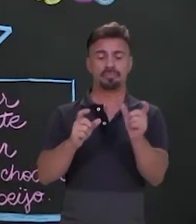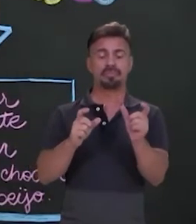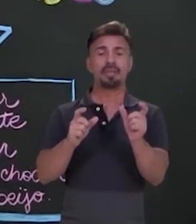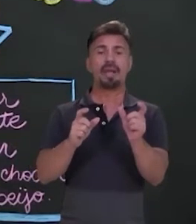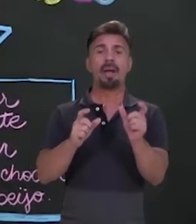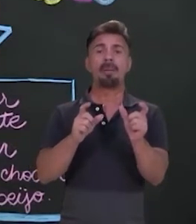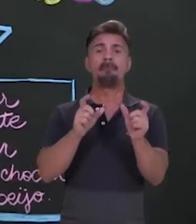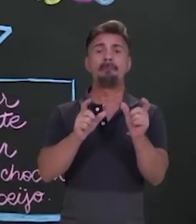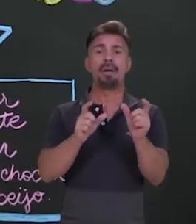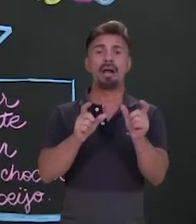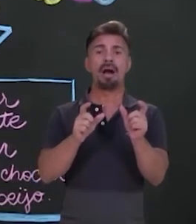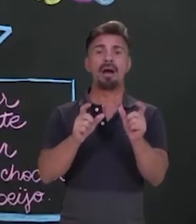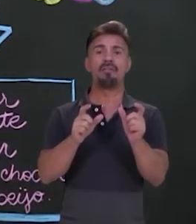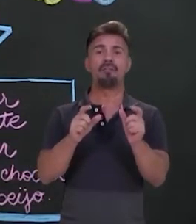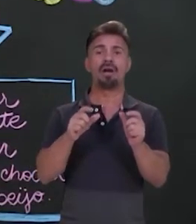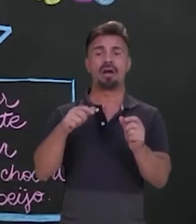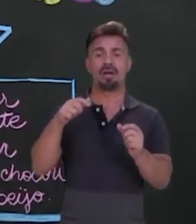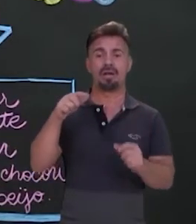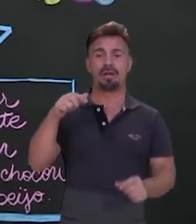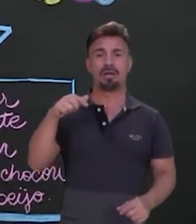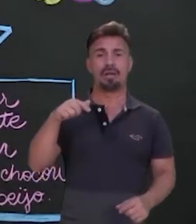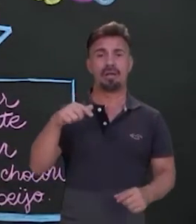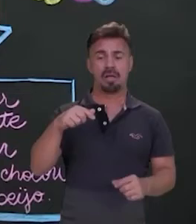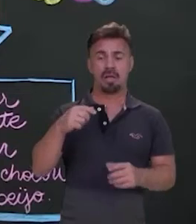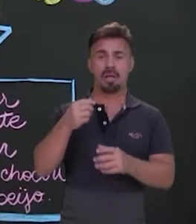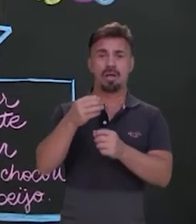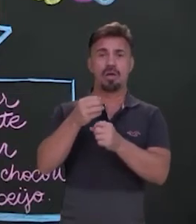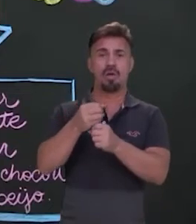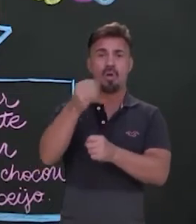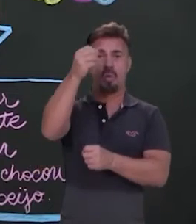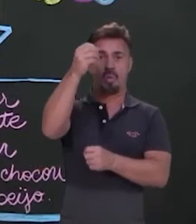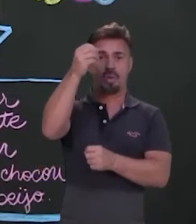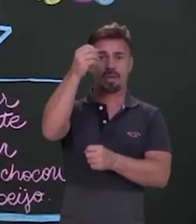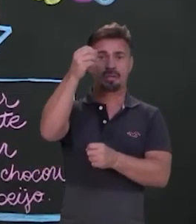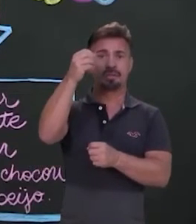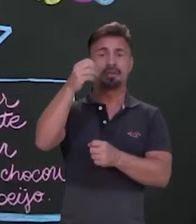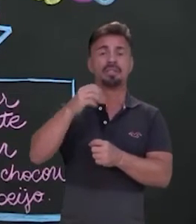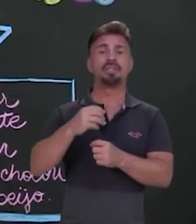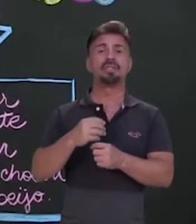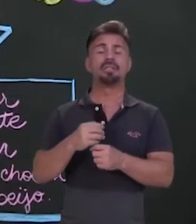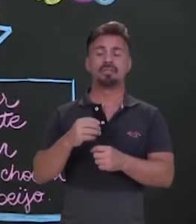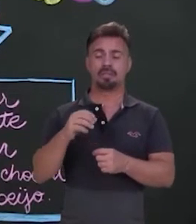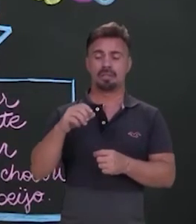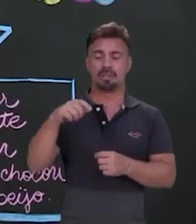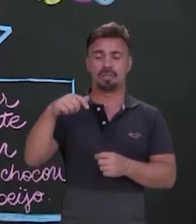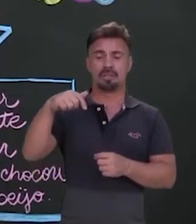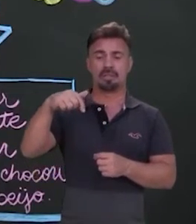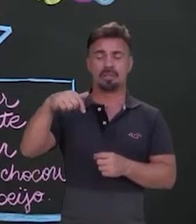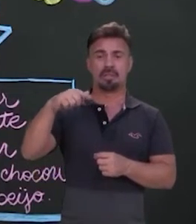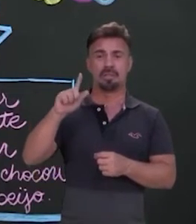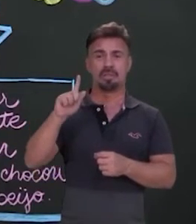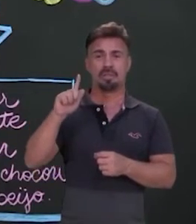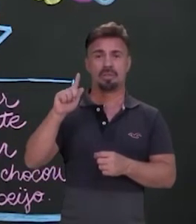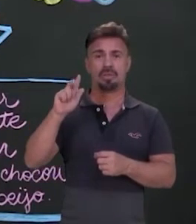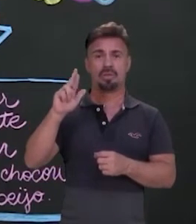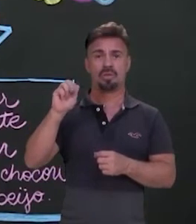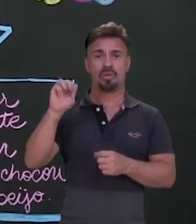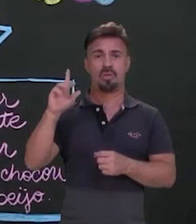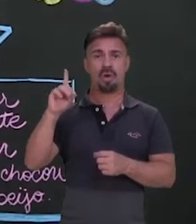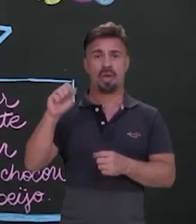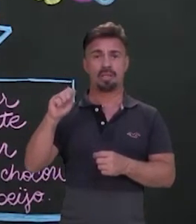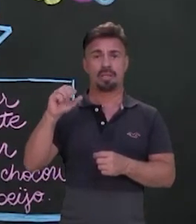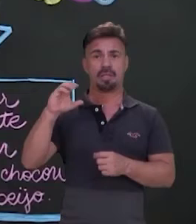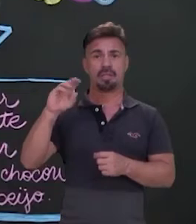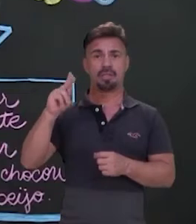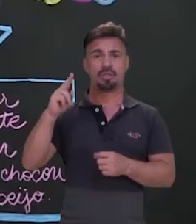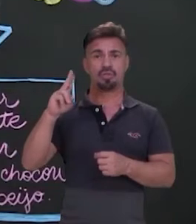com a palavra guarda-chuva, ou seja, perceba que quando eu fiz essa união por meio do hífen, eu mantive a unidade, eu